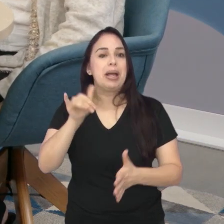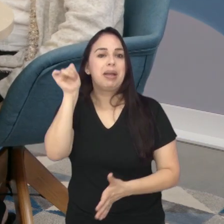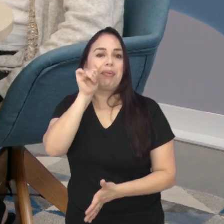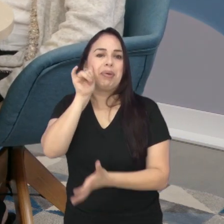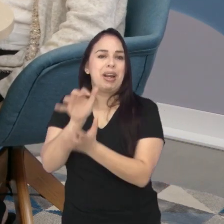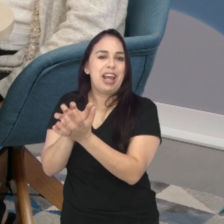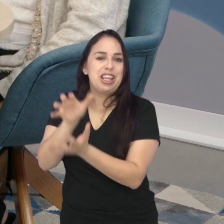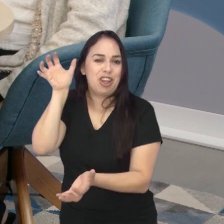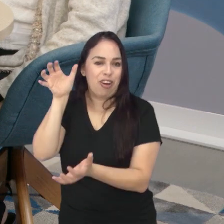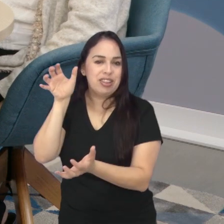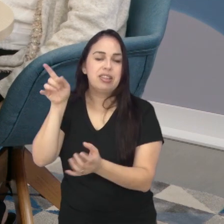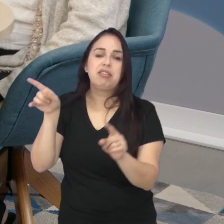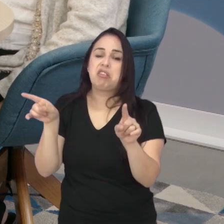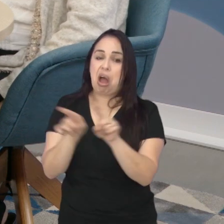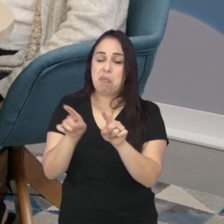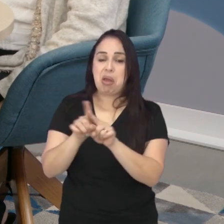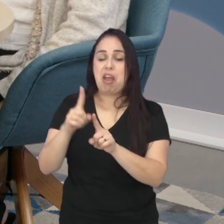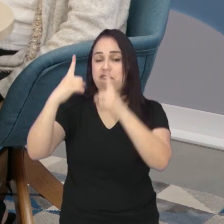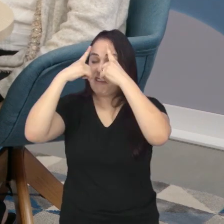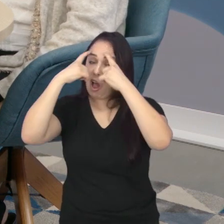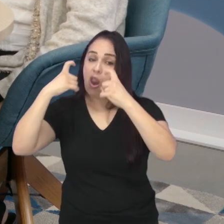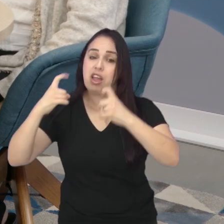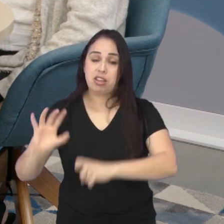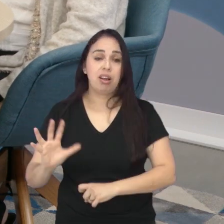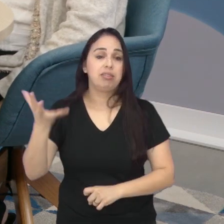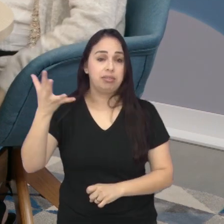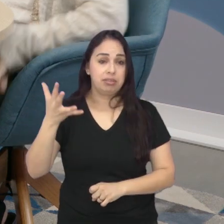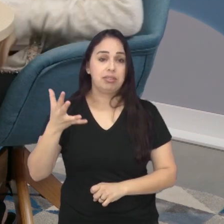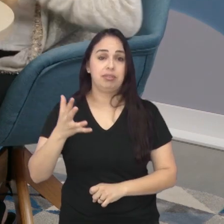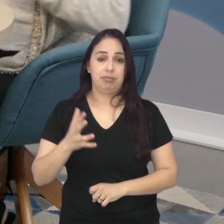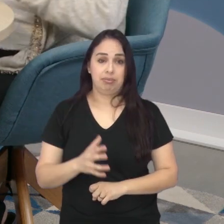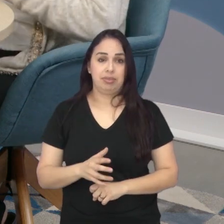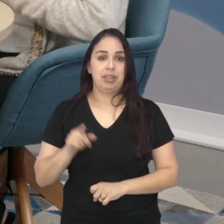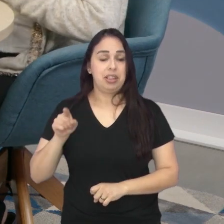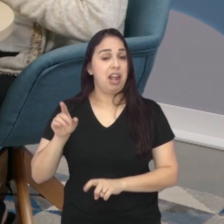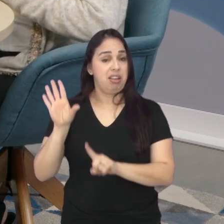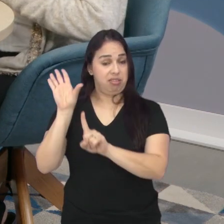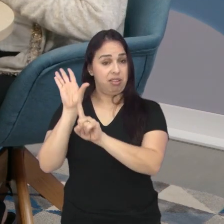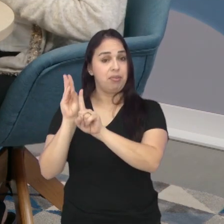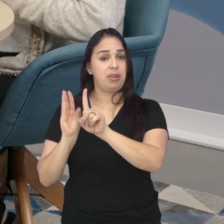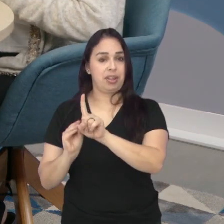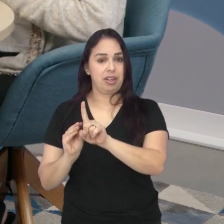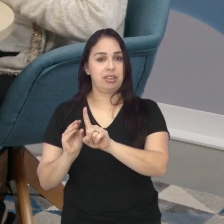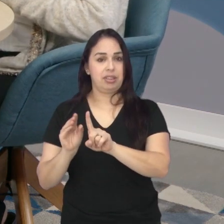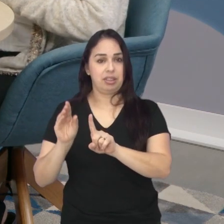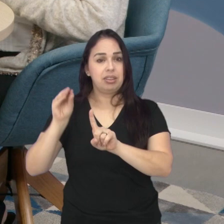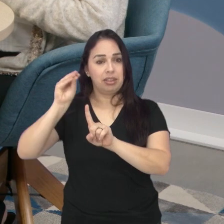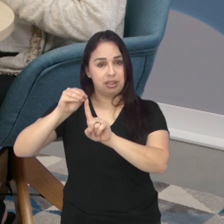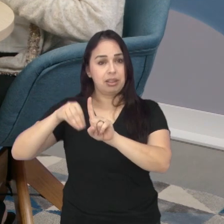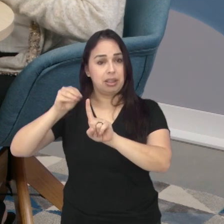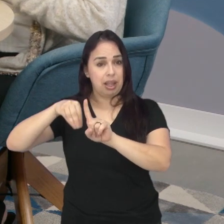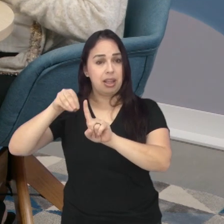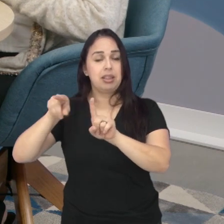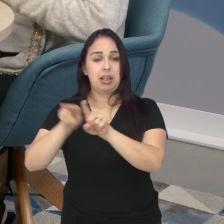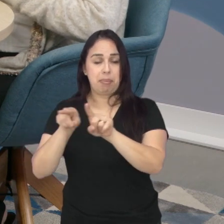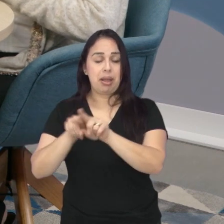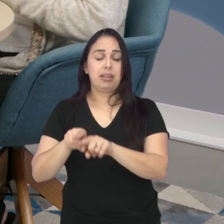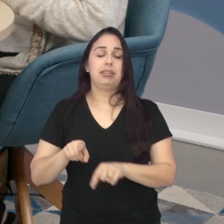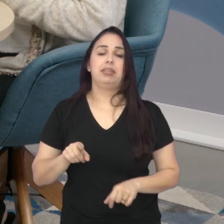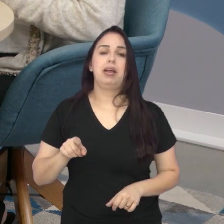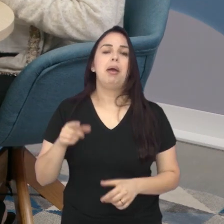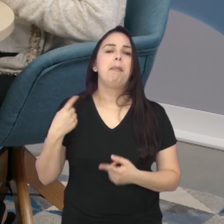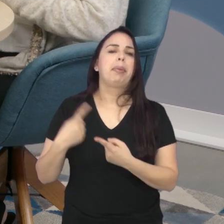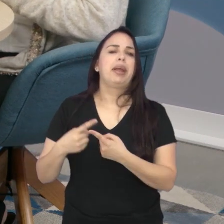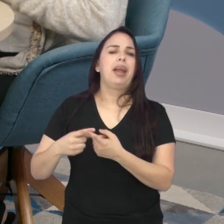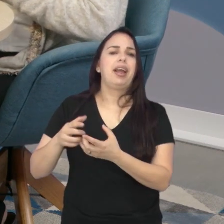também é muito vítima de violência. E ela tem um cruzamento de vulnerabilidades, né? Que é da